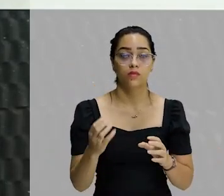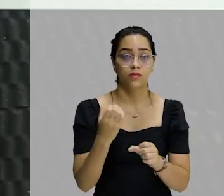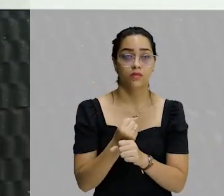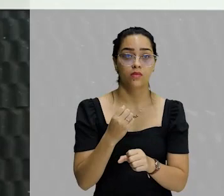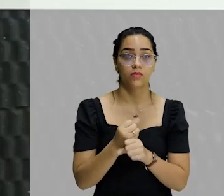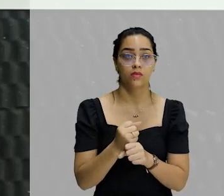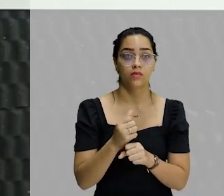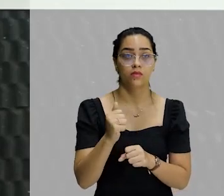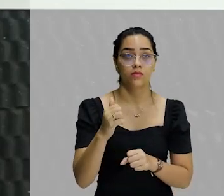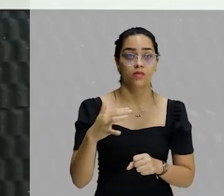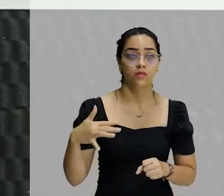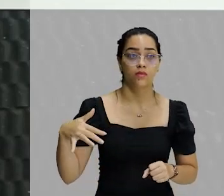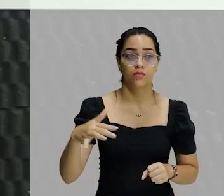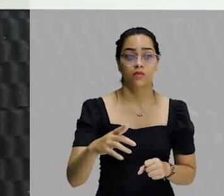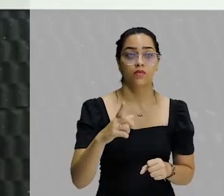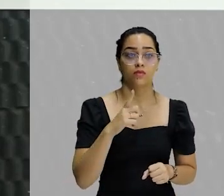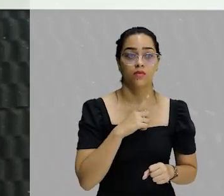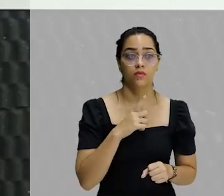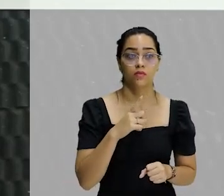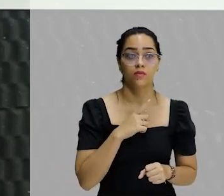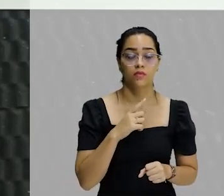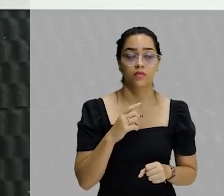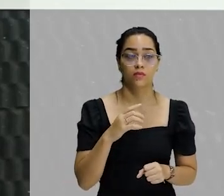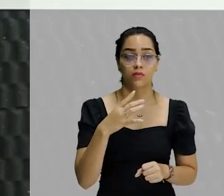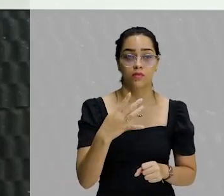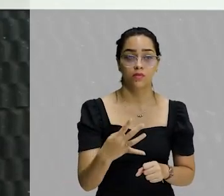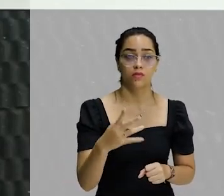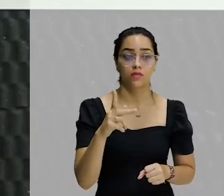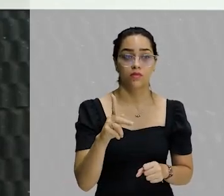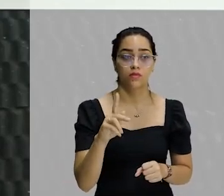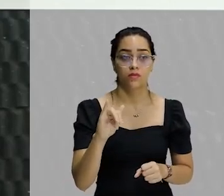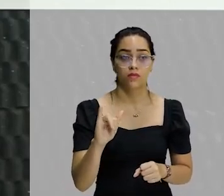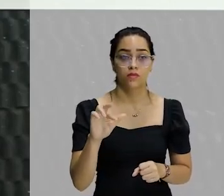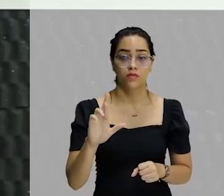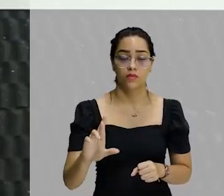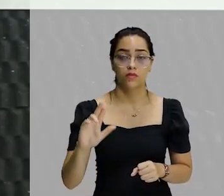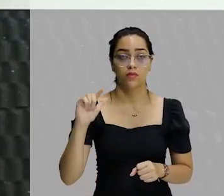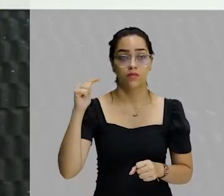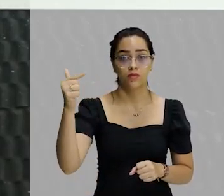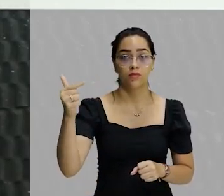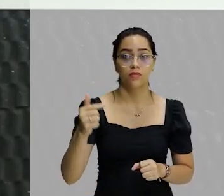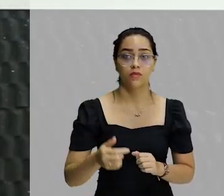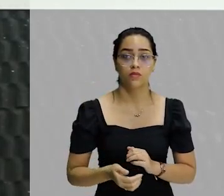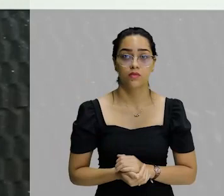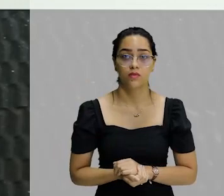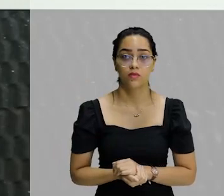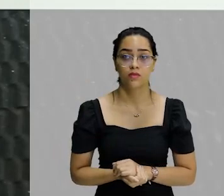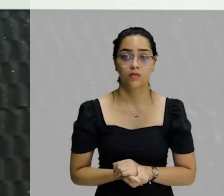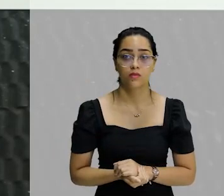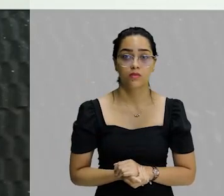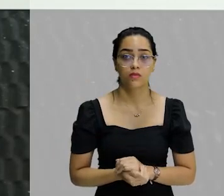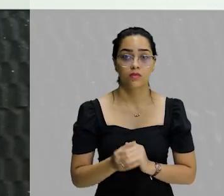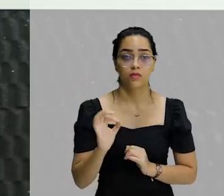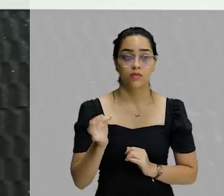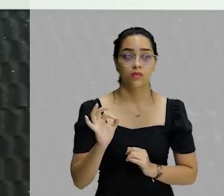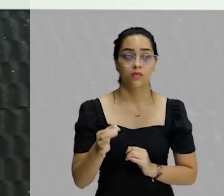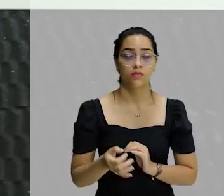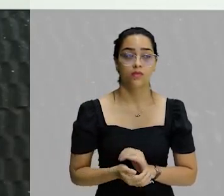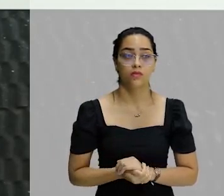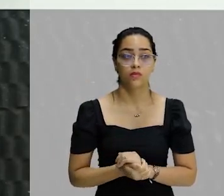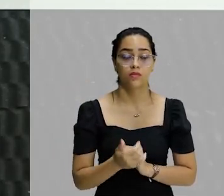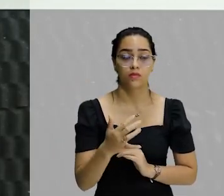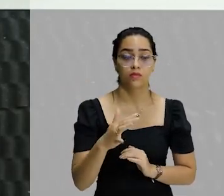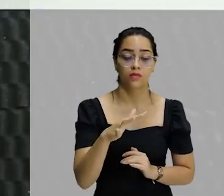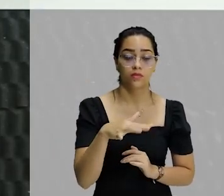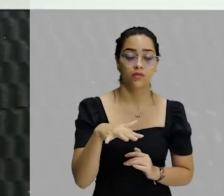área da superfície é 4π r ao quadrado. Certo? Então, a área